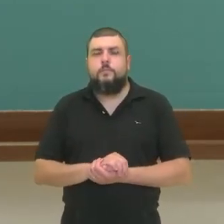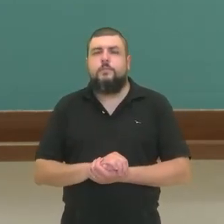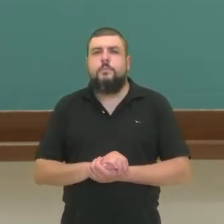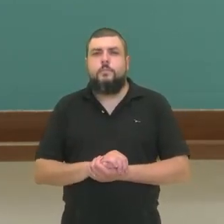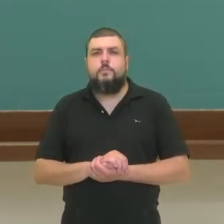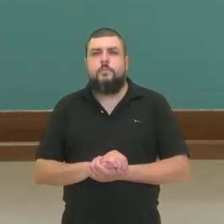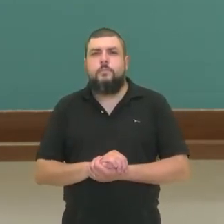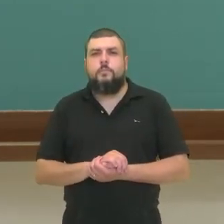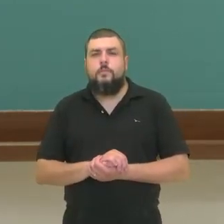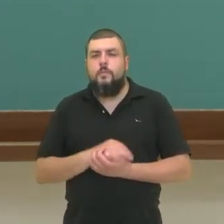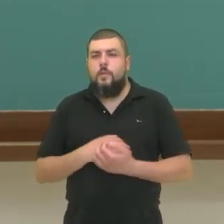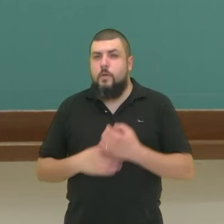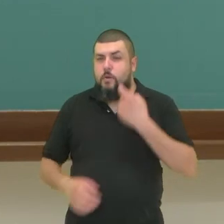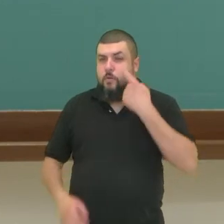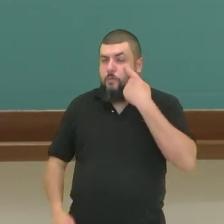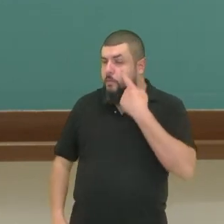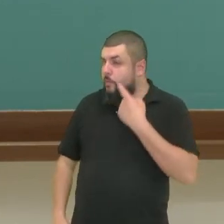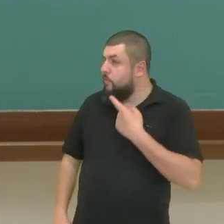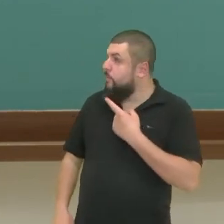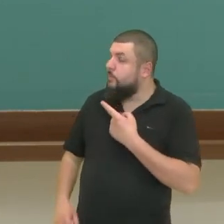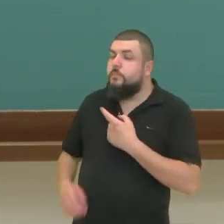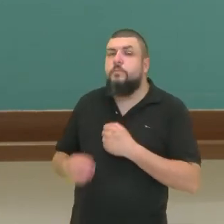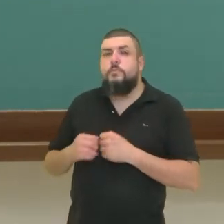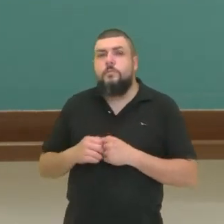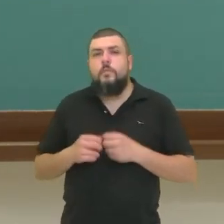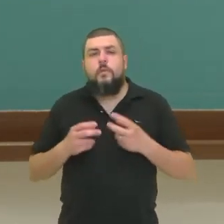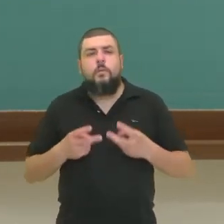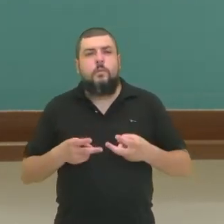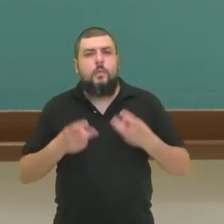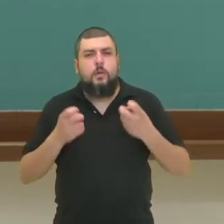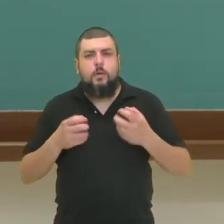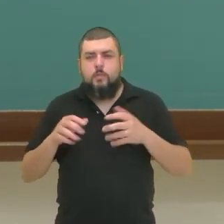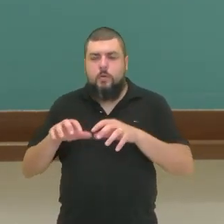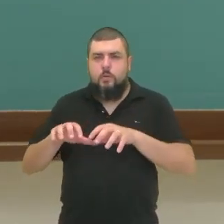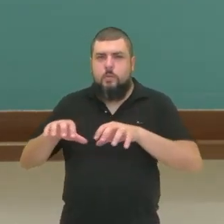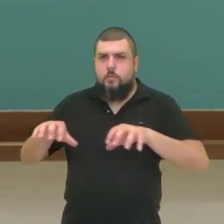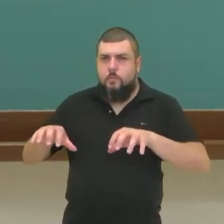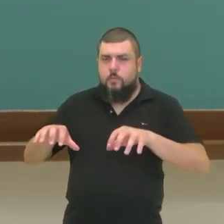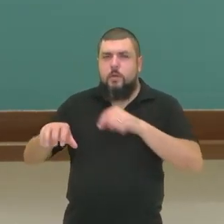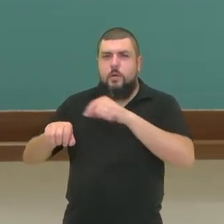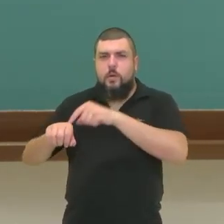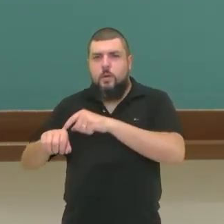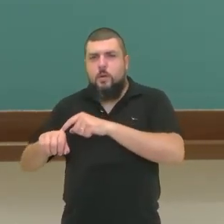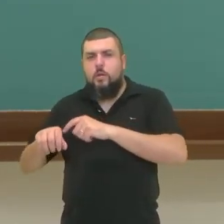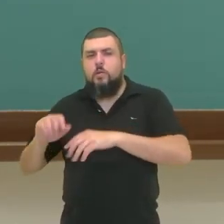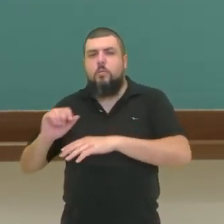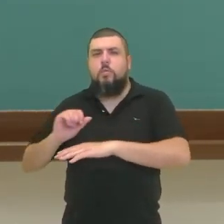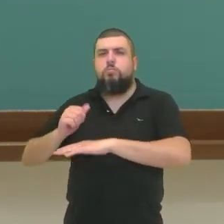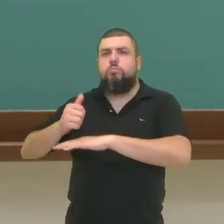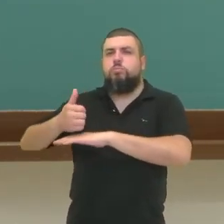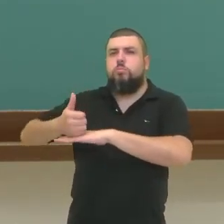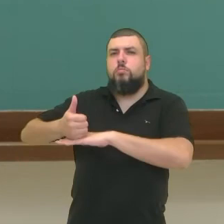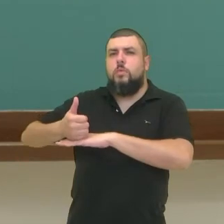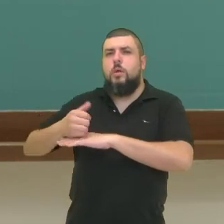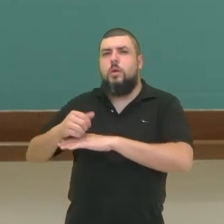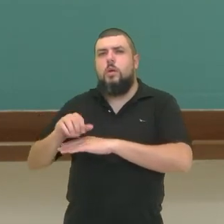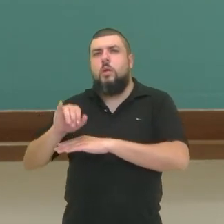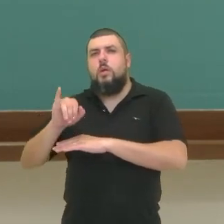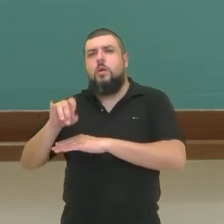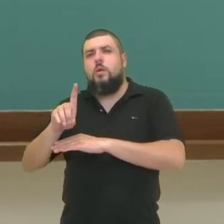problema é que um dos principados era de um marajá indiano e ficava na região da